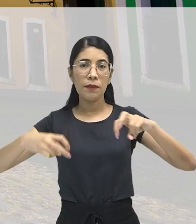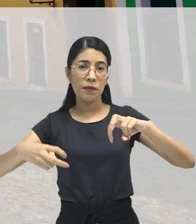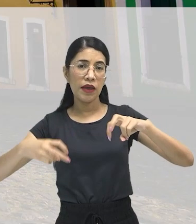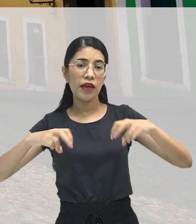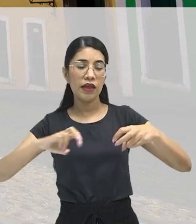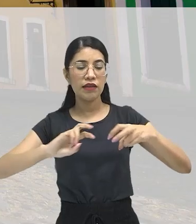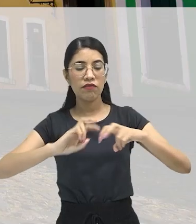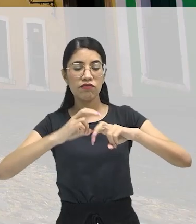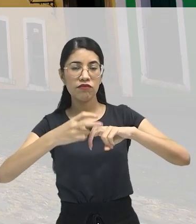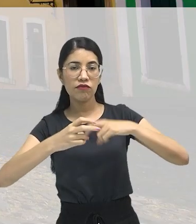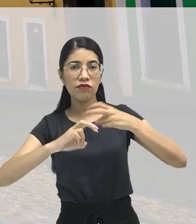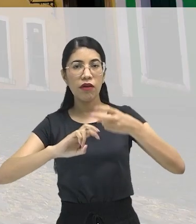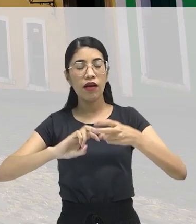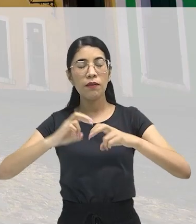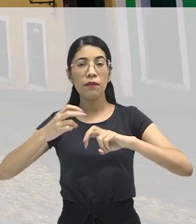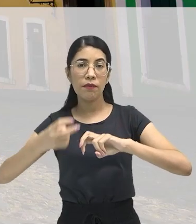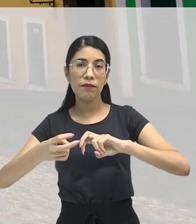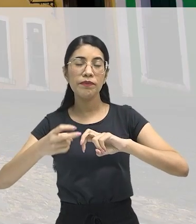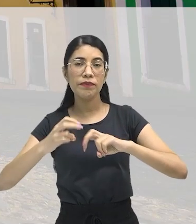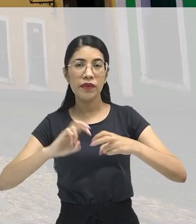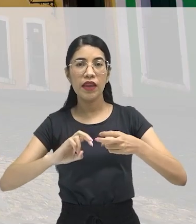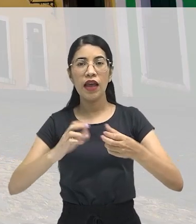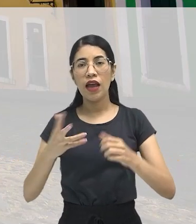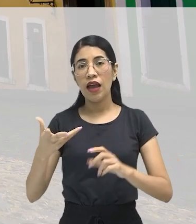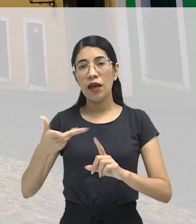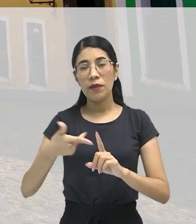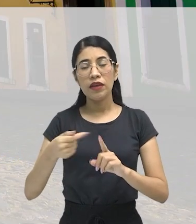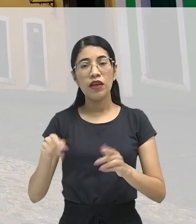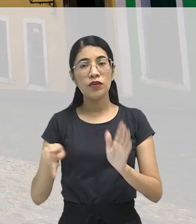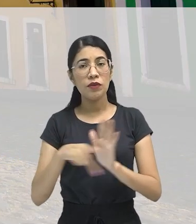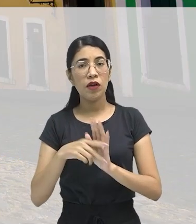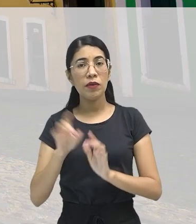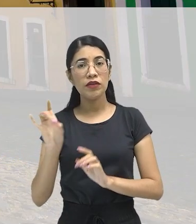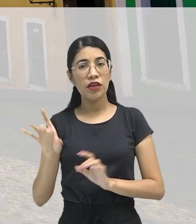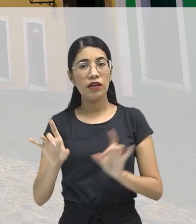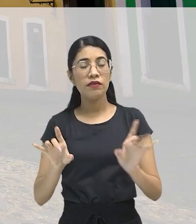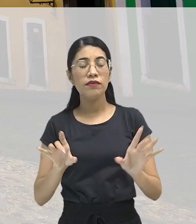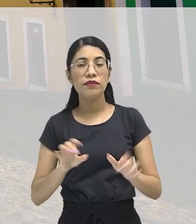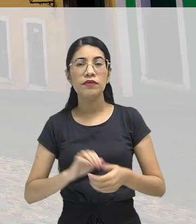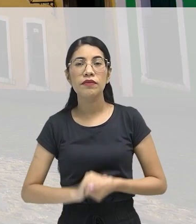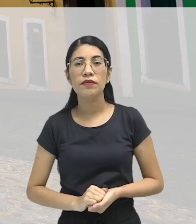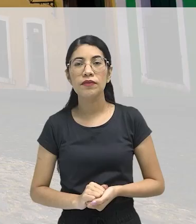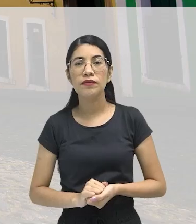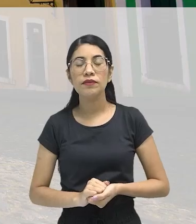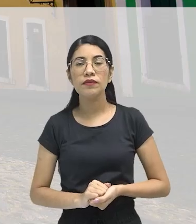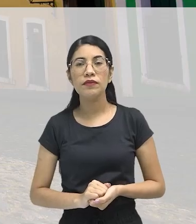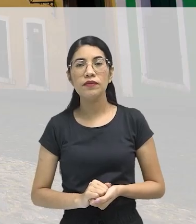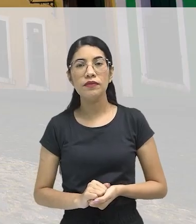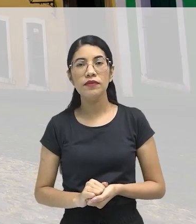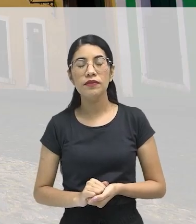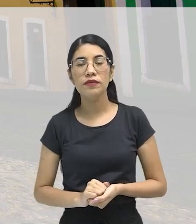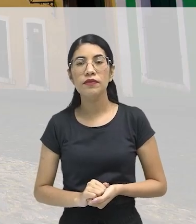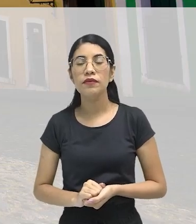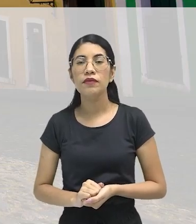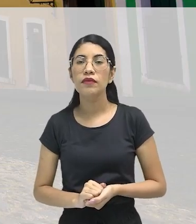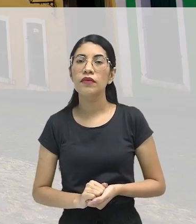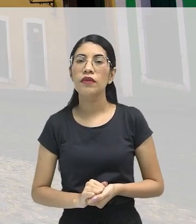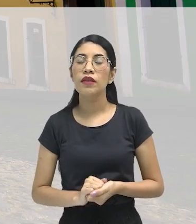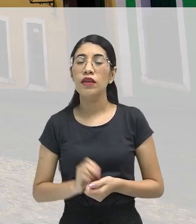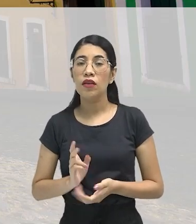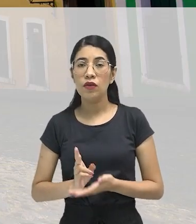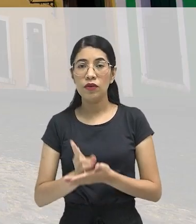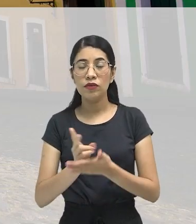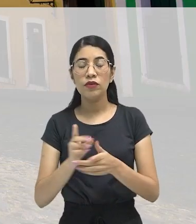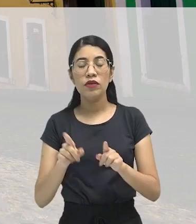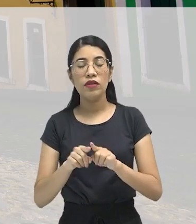um ali desenvolvendo a sua habilidade da melhor forma possível. Bom, e falando ainda